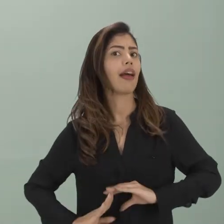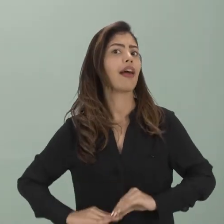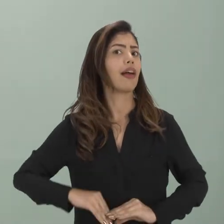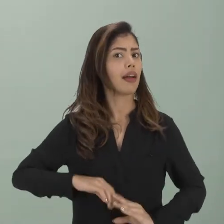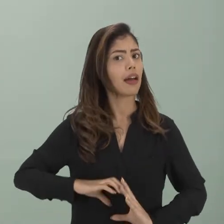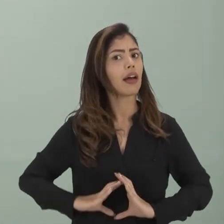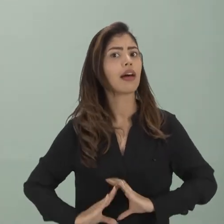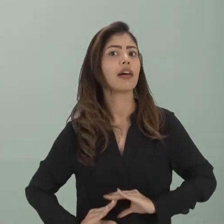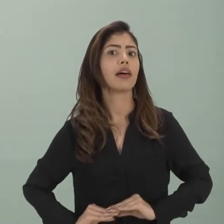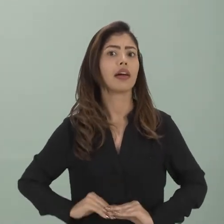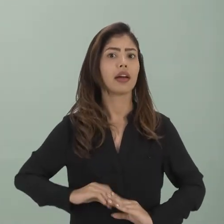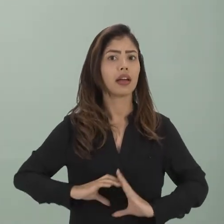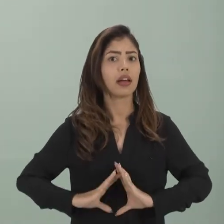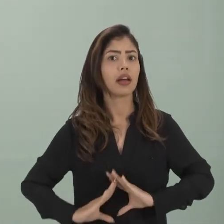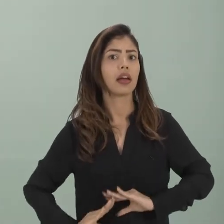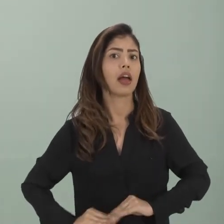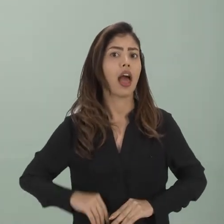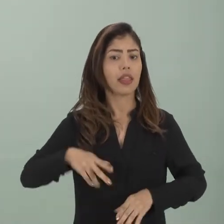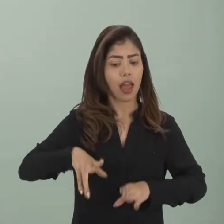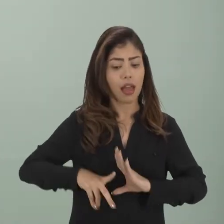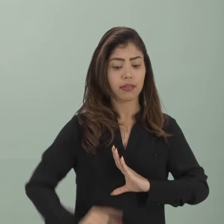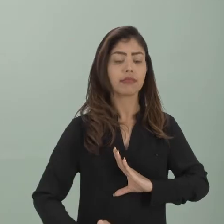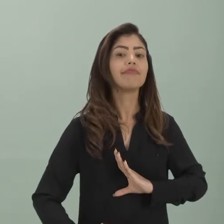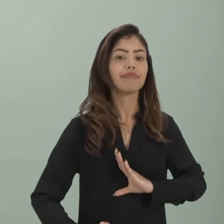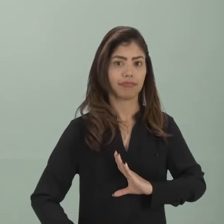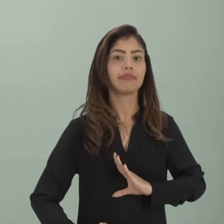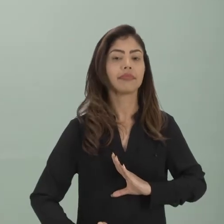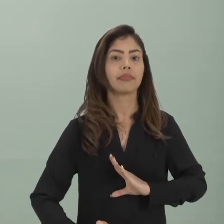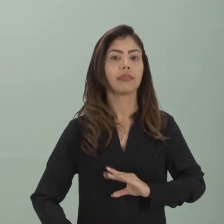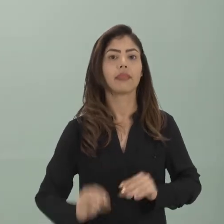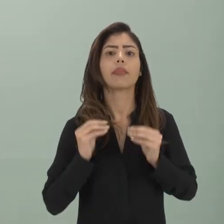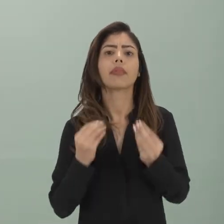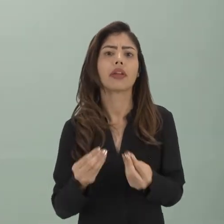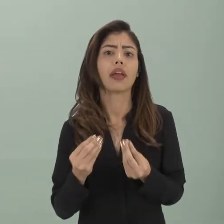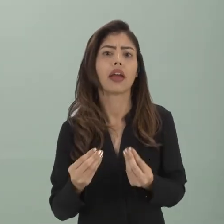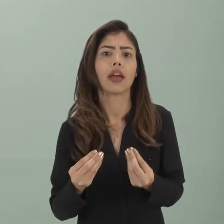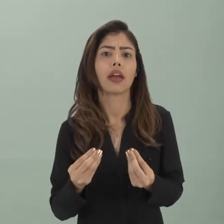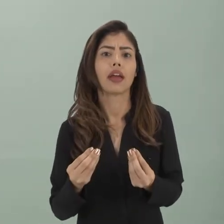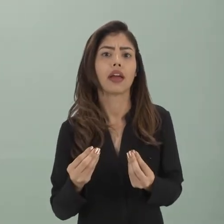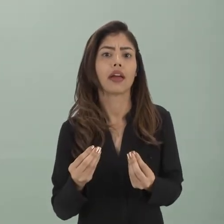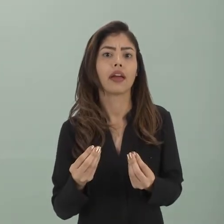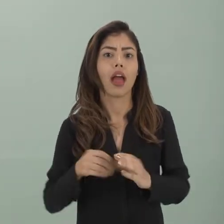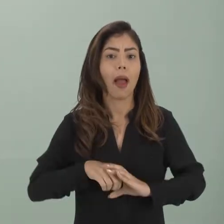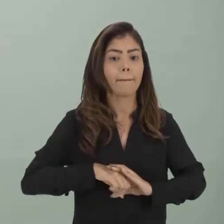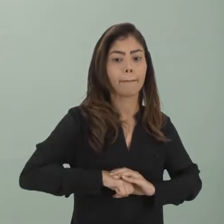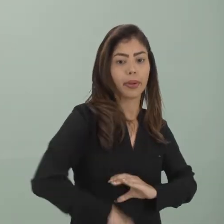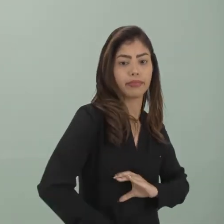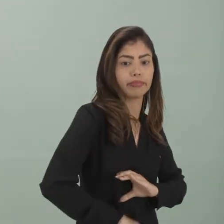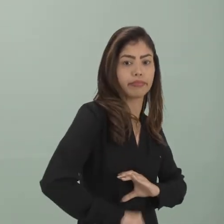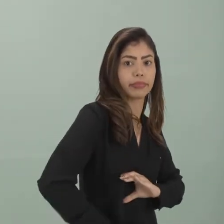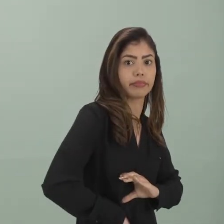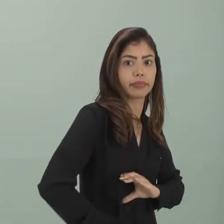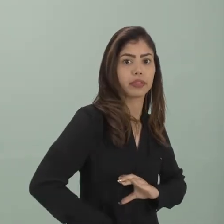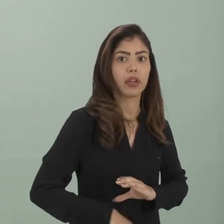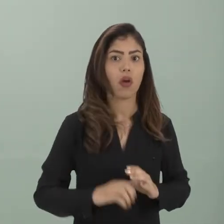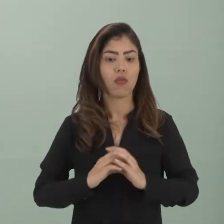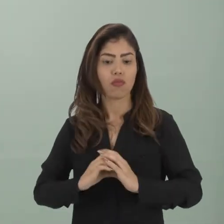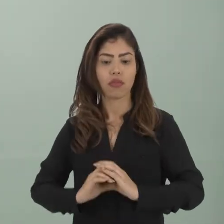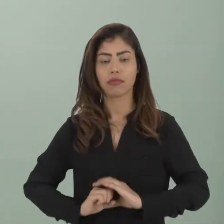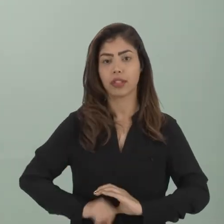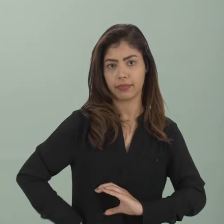mesmo movimento até a saída do alimento. Para quê? Para que a gente possa excretar o bolo